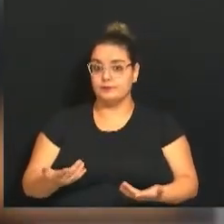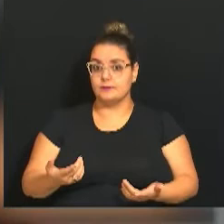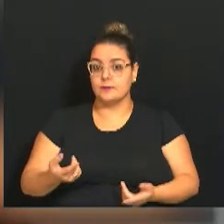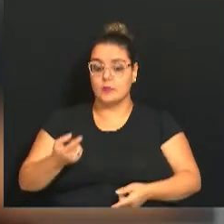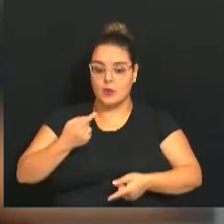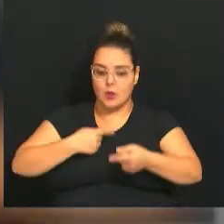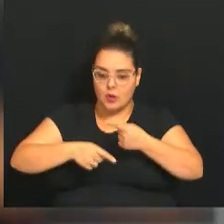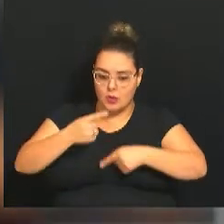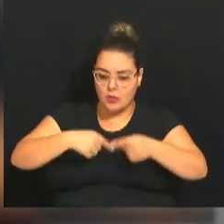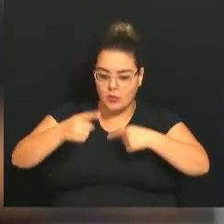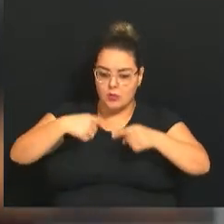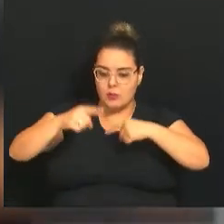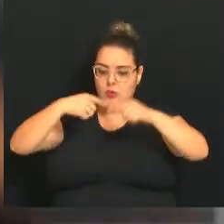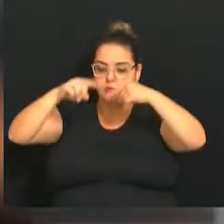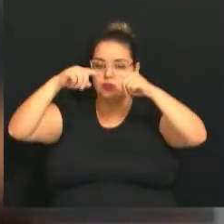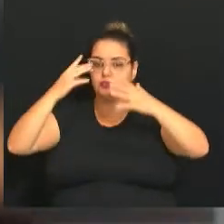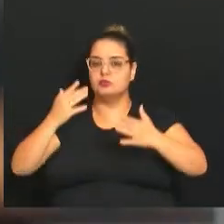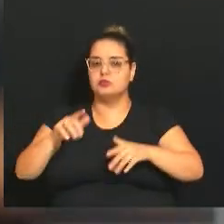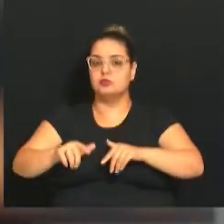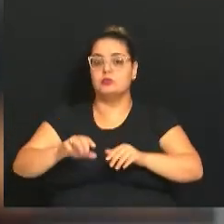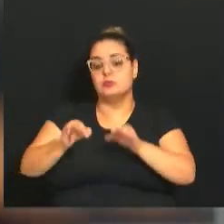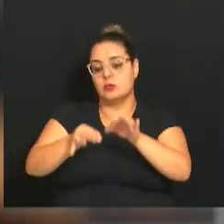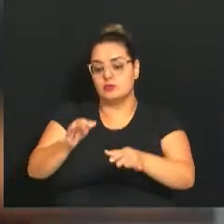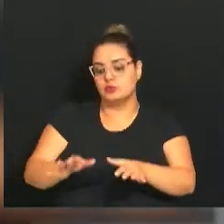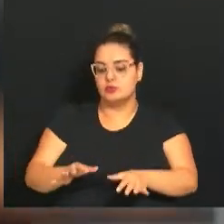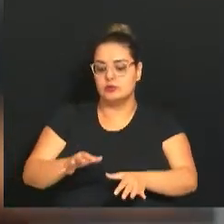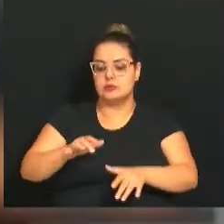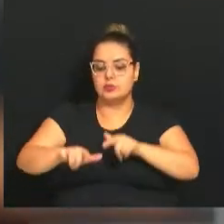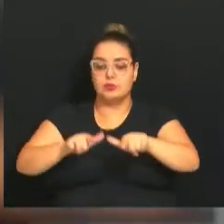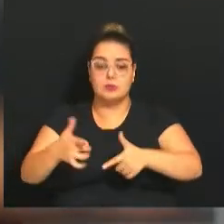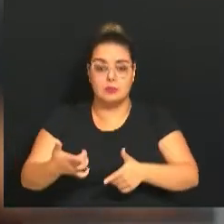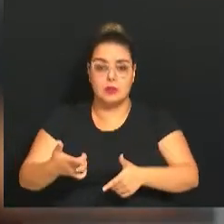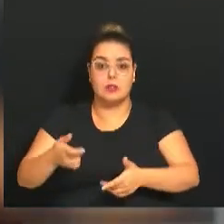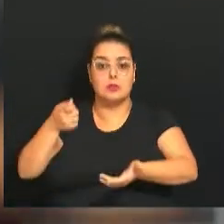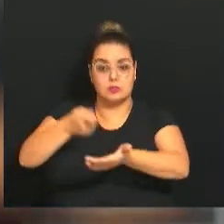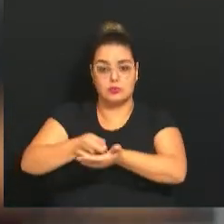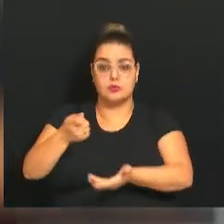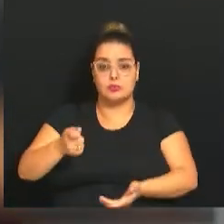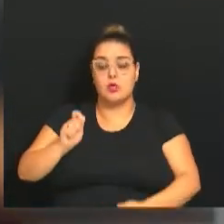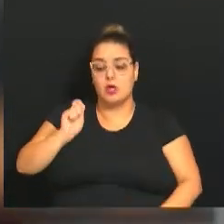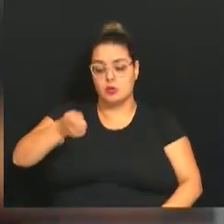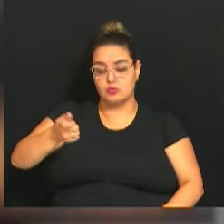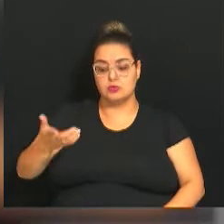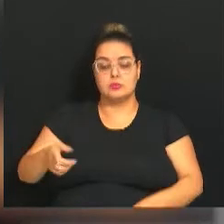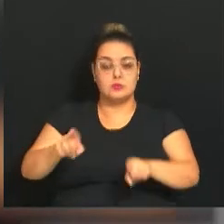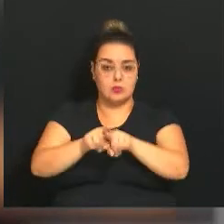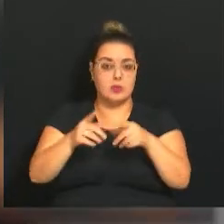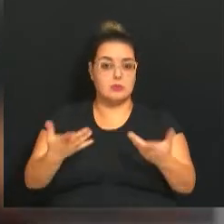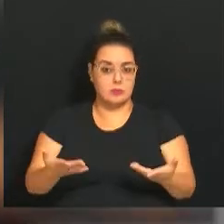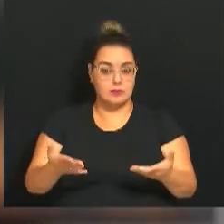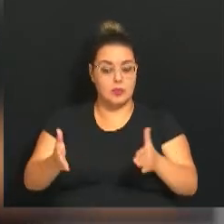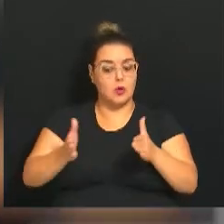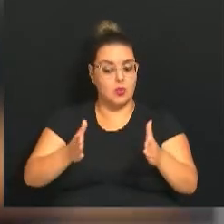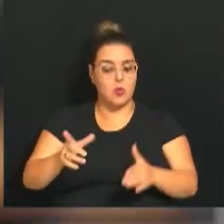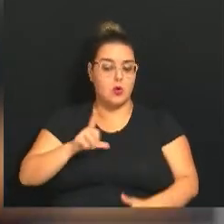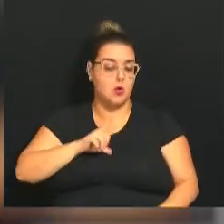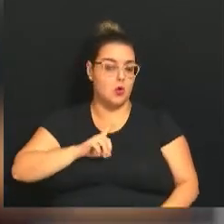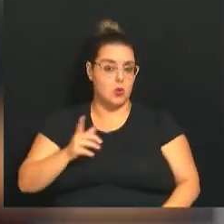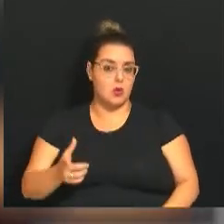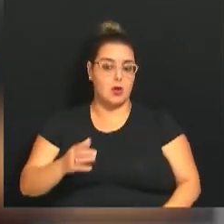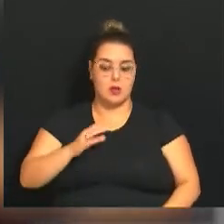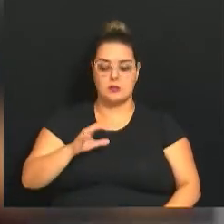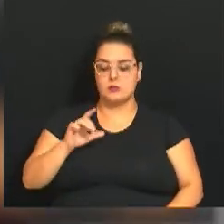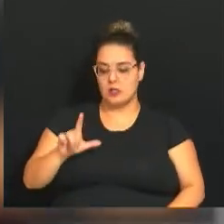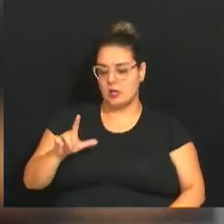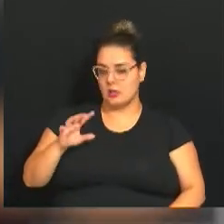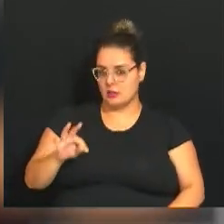na justiça do trabalho, no entendimento dos tribunais, até que a gente chegasse no ponto que nós estamos hoje. A CLT é